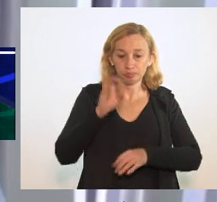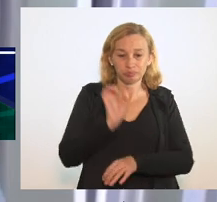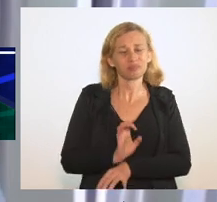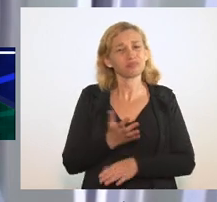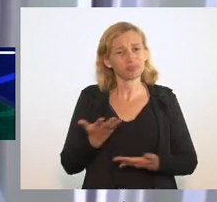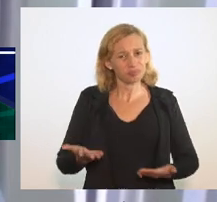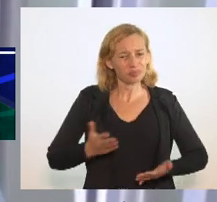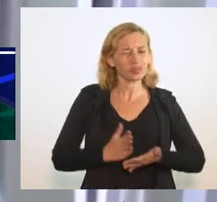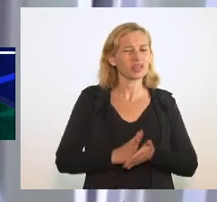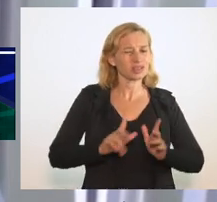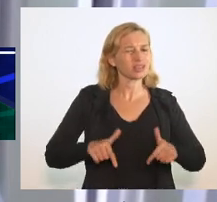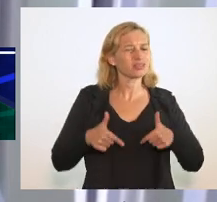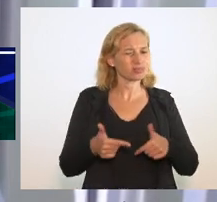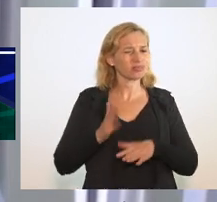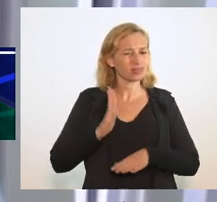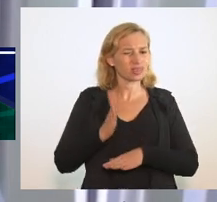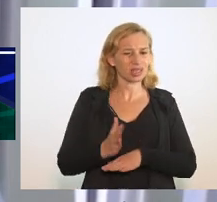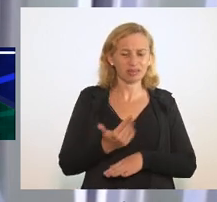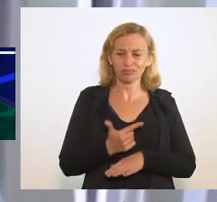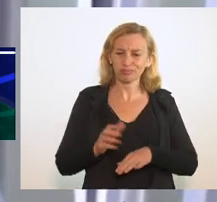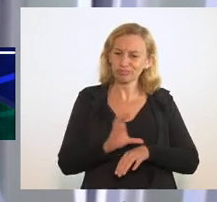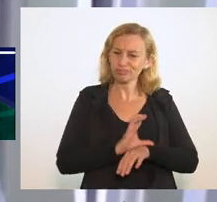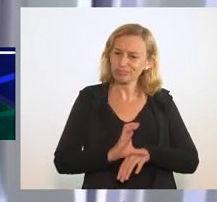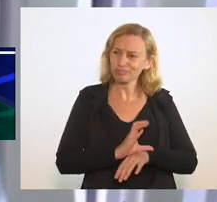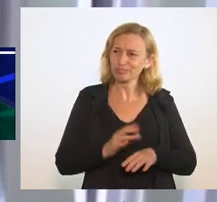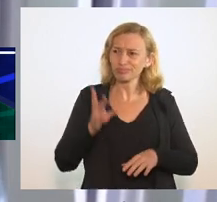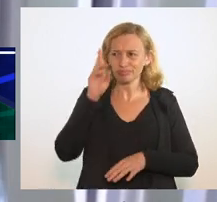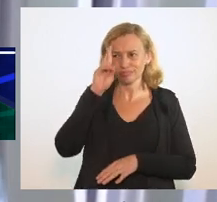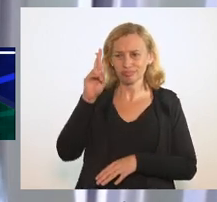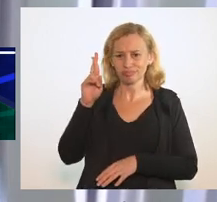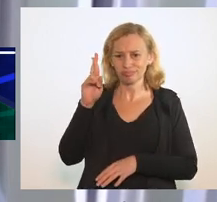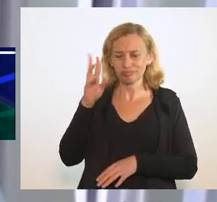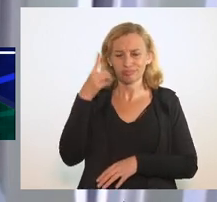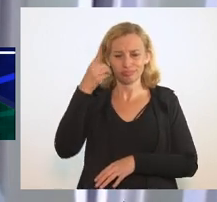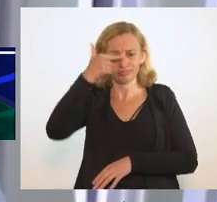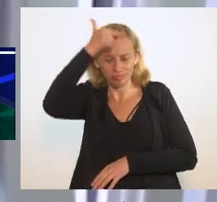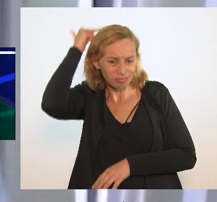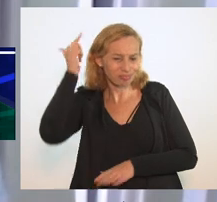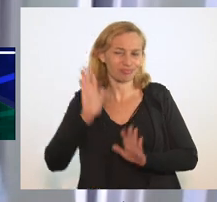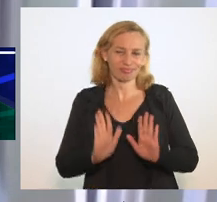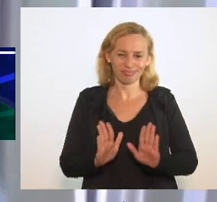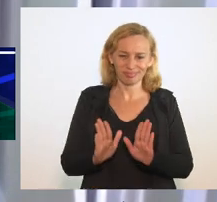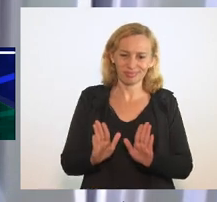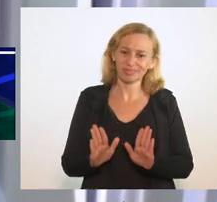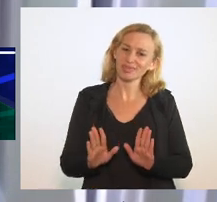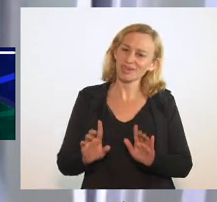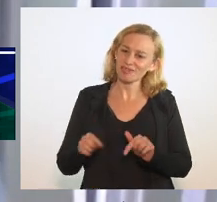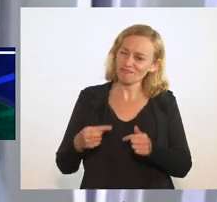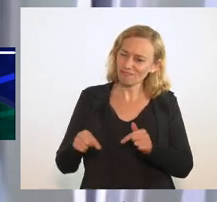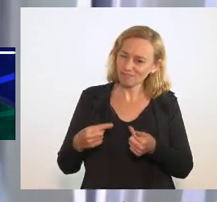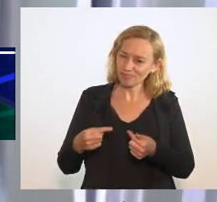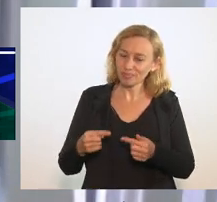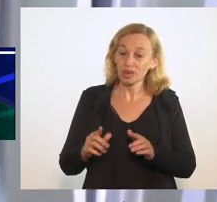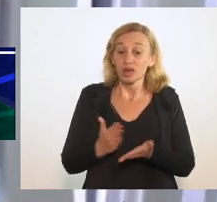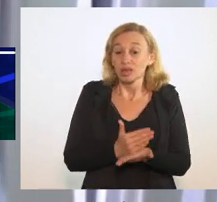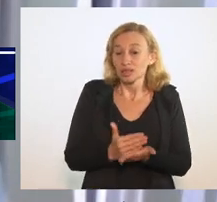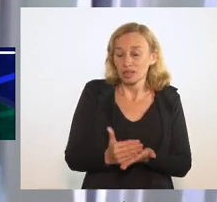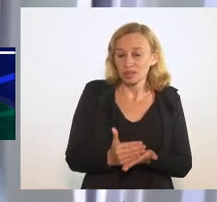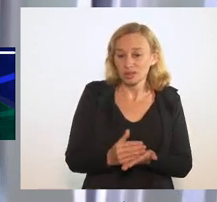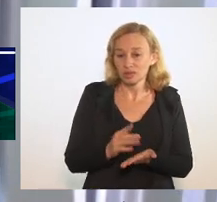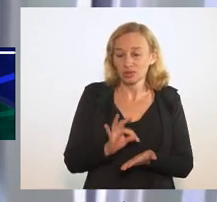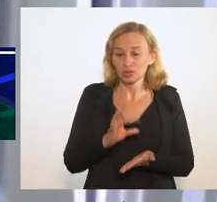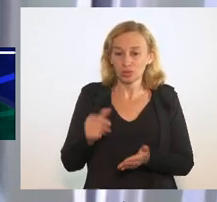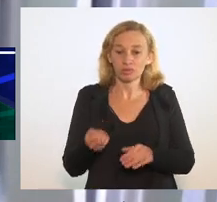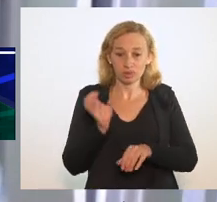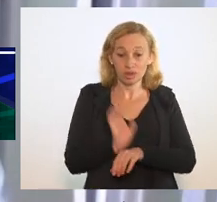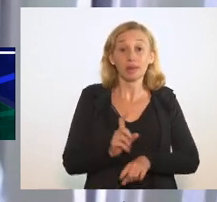essa ação direta de inconstitucionalidade, deputado Luiz Paulo, já é por si só uma afronta ao princípio da autonomia dos